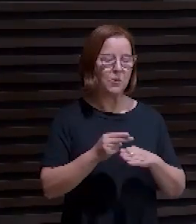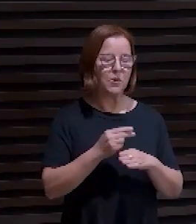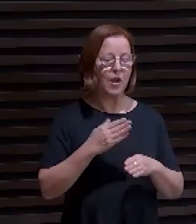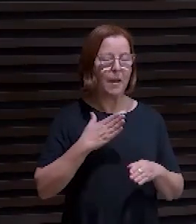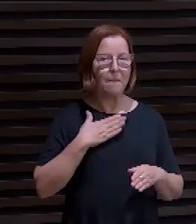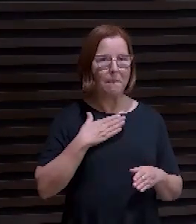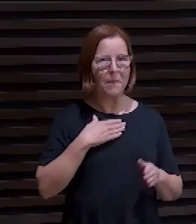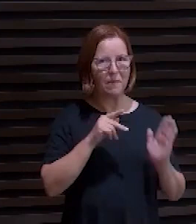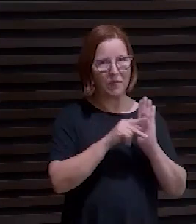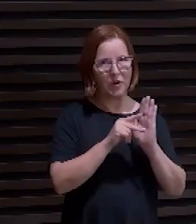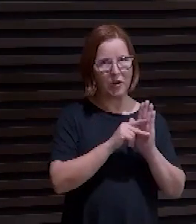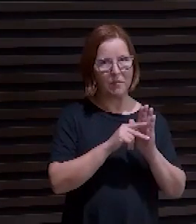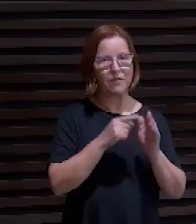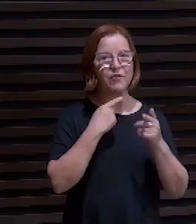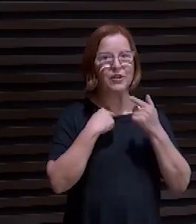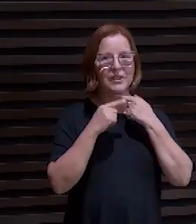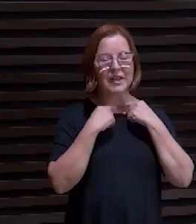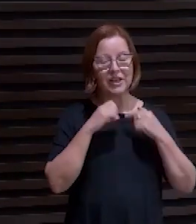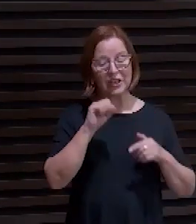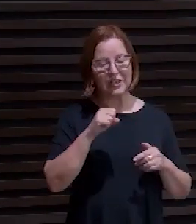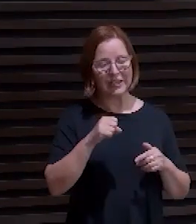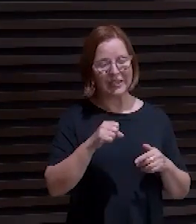vontade daquele que me enviou.